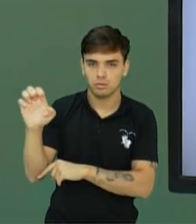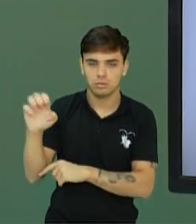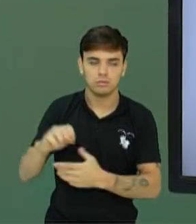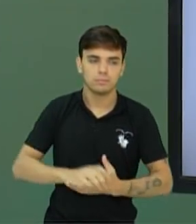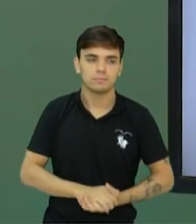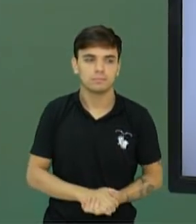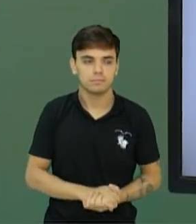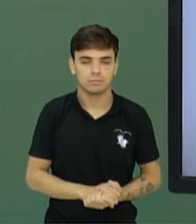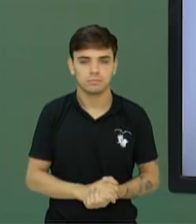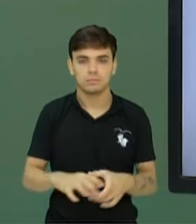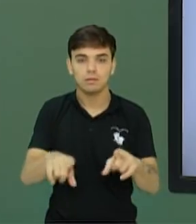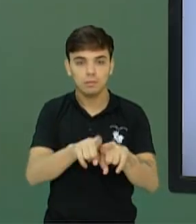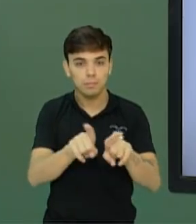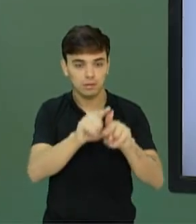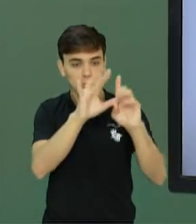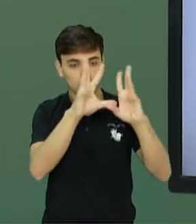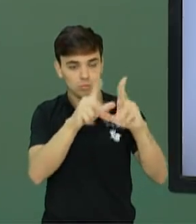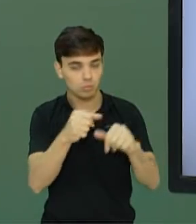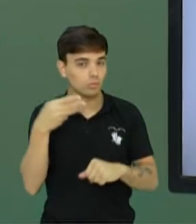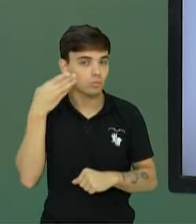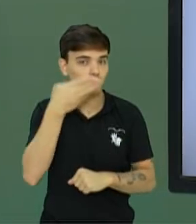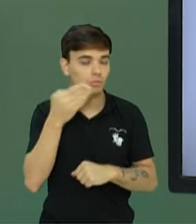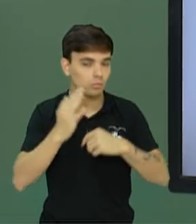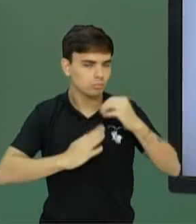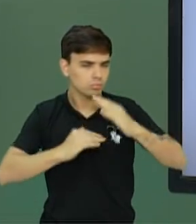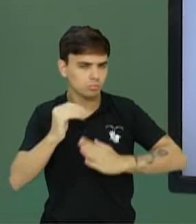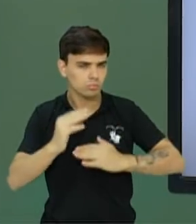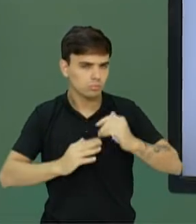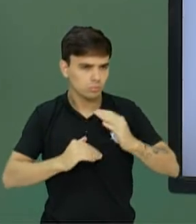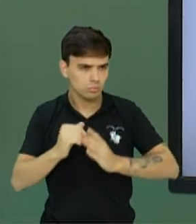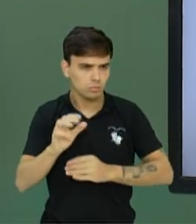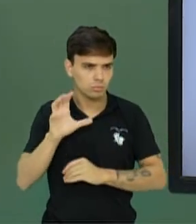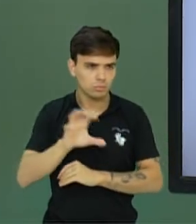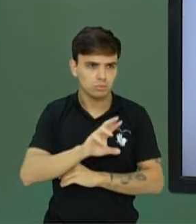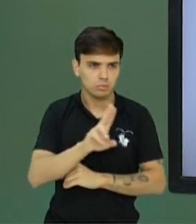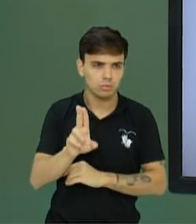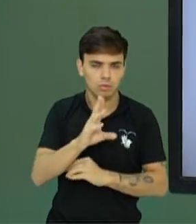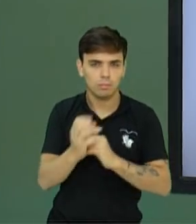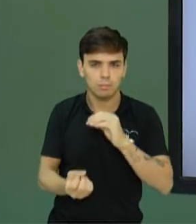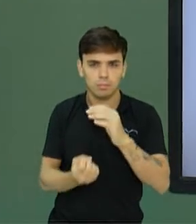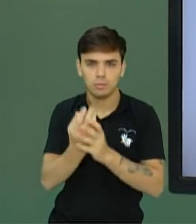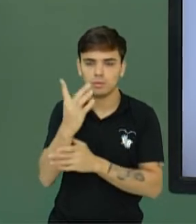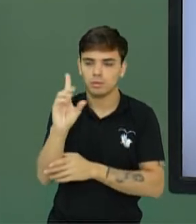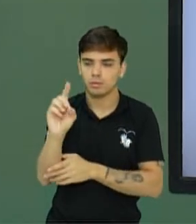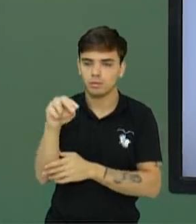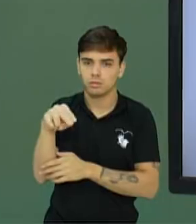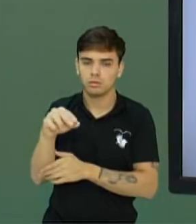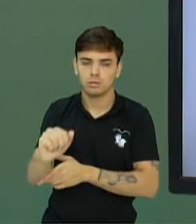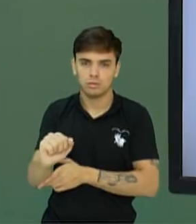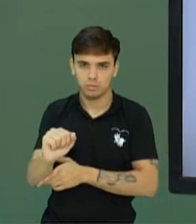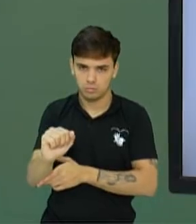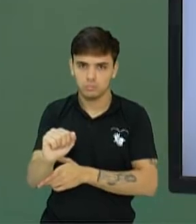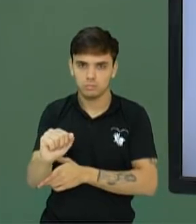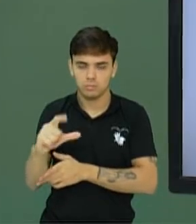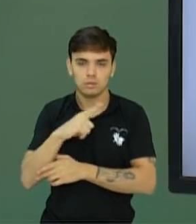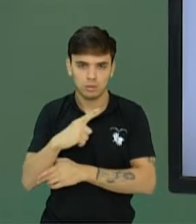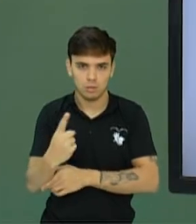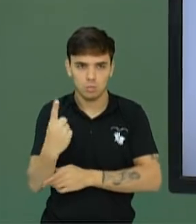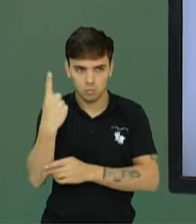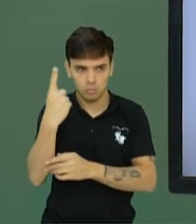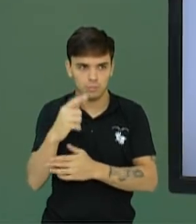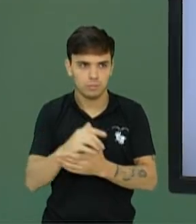E todo açúcar que forma o nucleotídeo lá, que vai dar origem ao DNA, é formado por uma